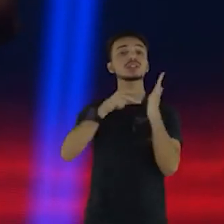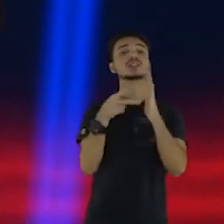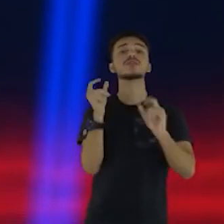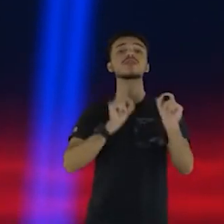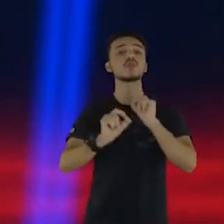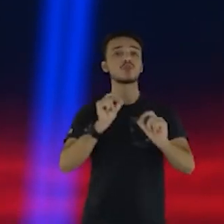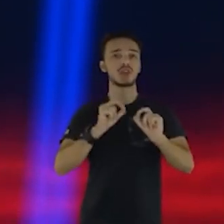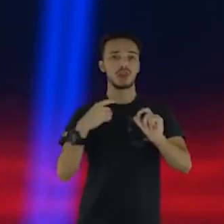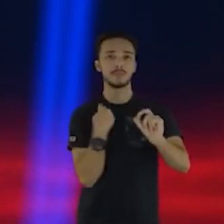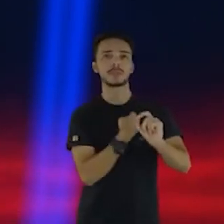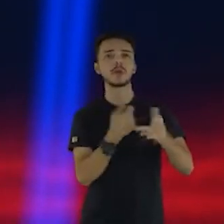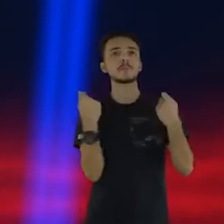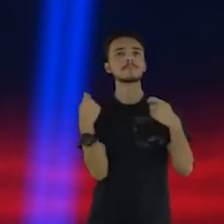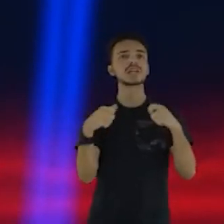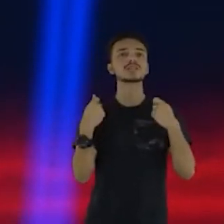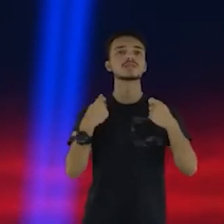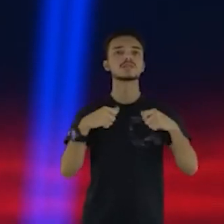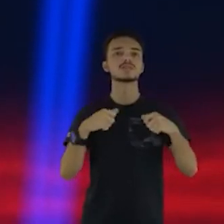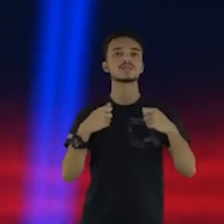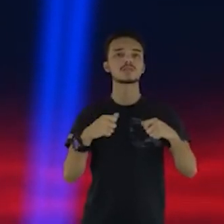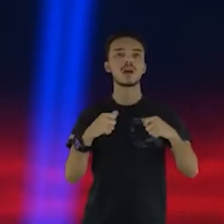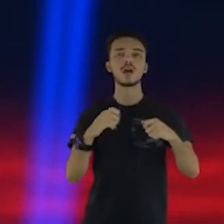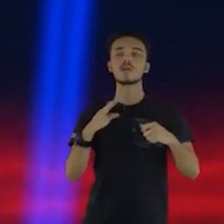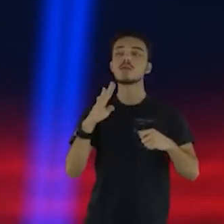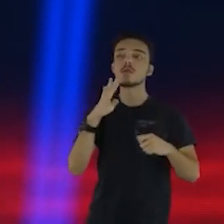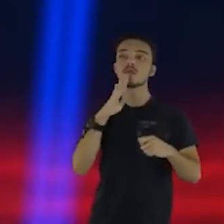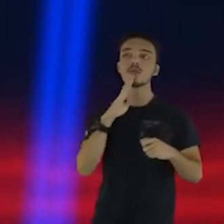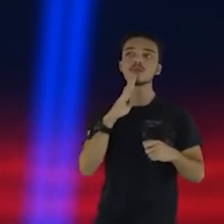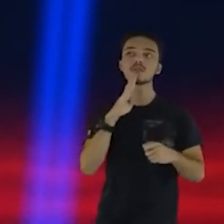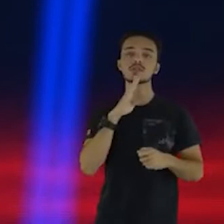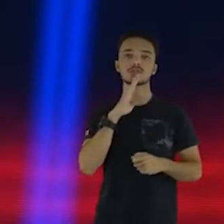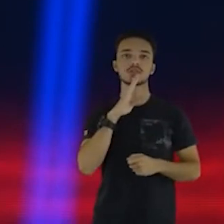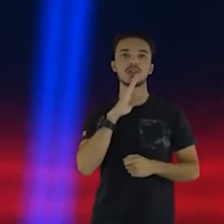gente precisa conhecer